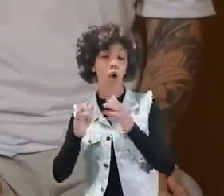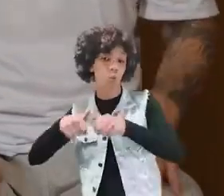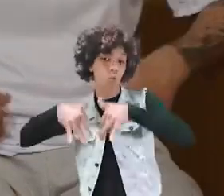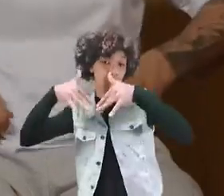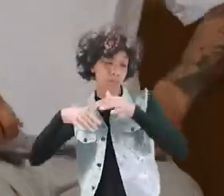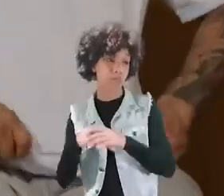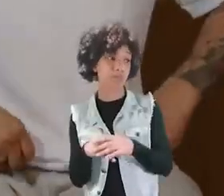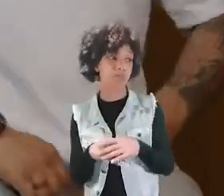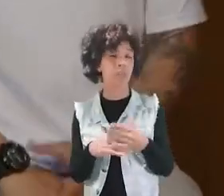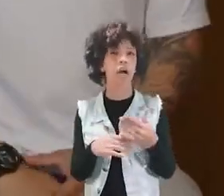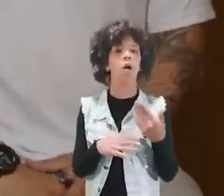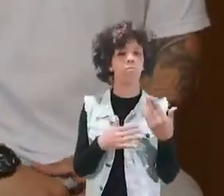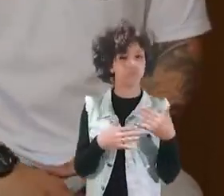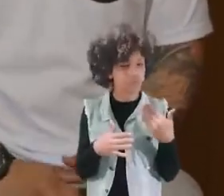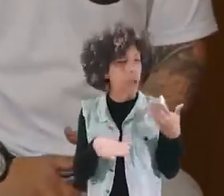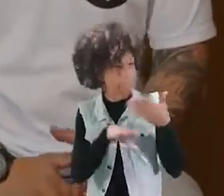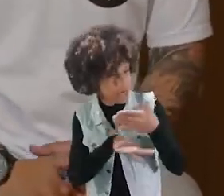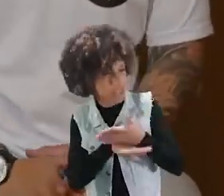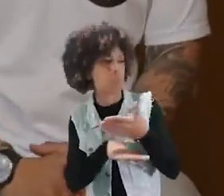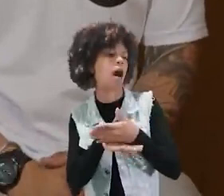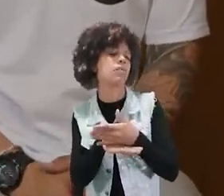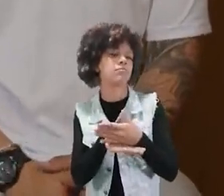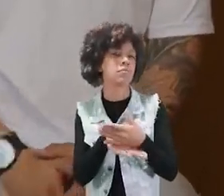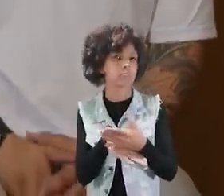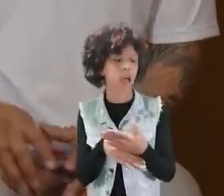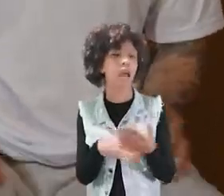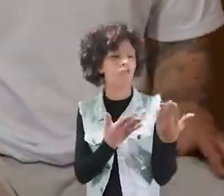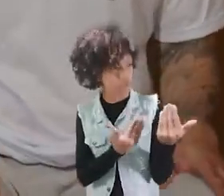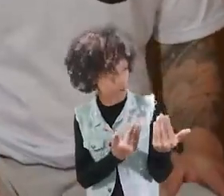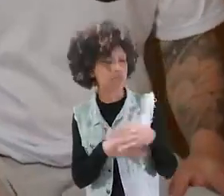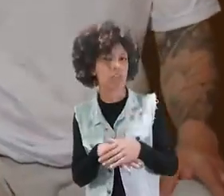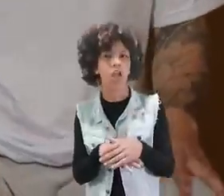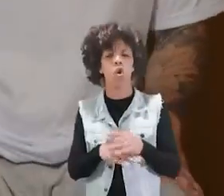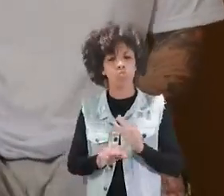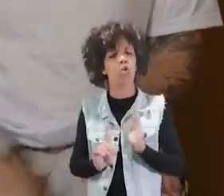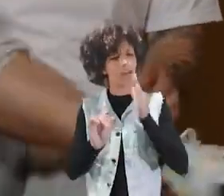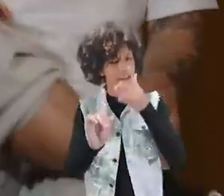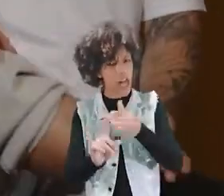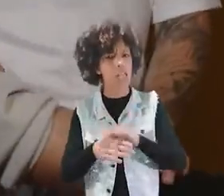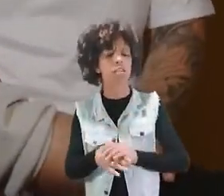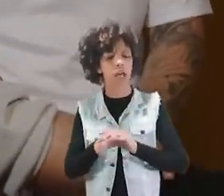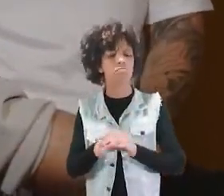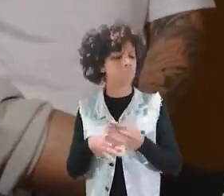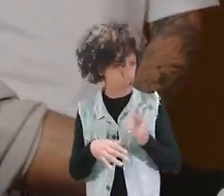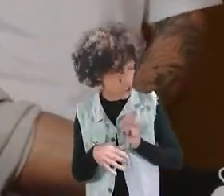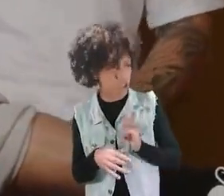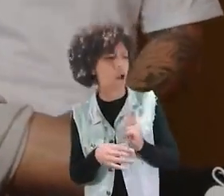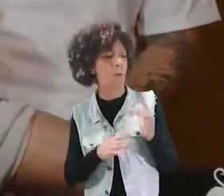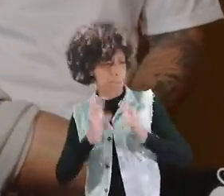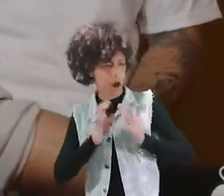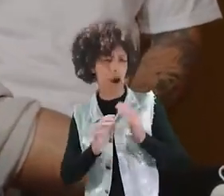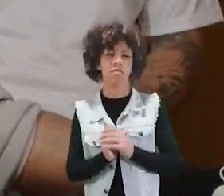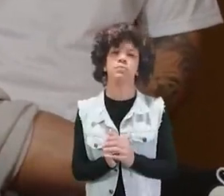eu vou te falar assim eu ia com a galera e tal Fiz parte dele né mas tinha outros na frente né de porrada e